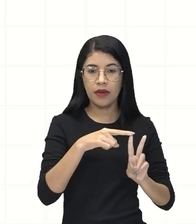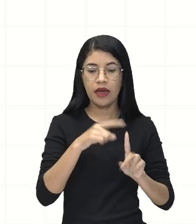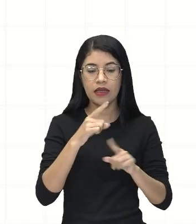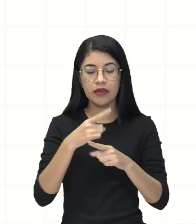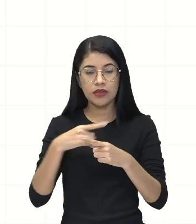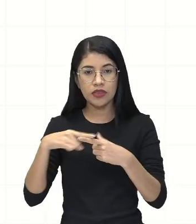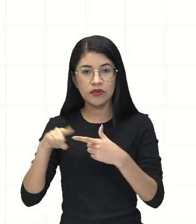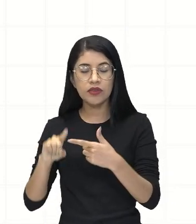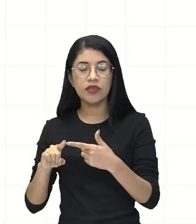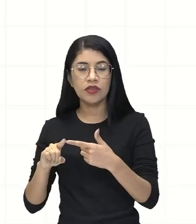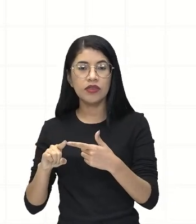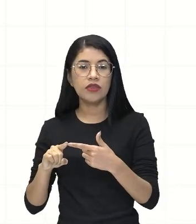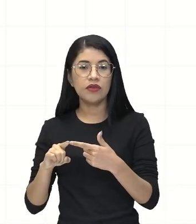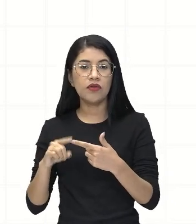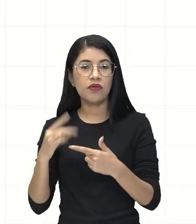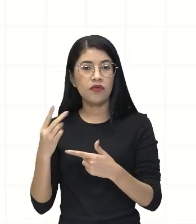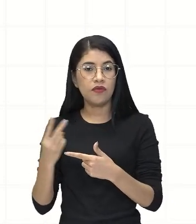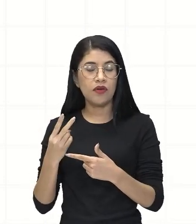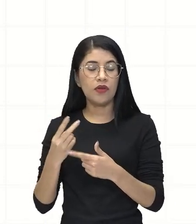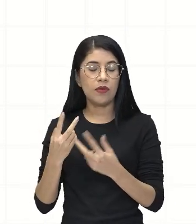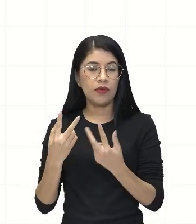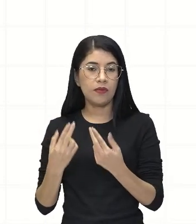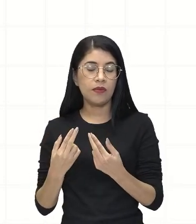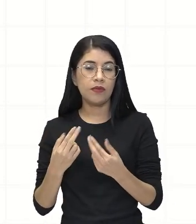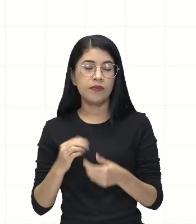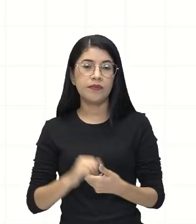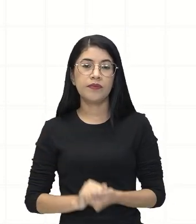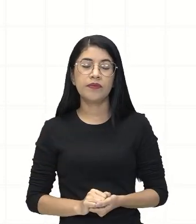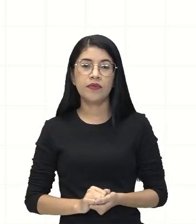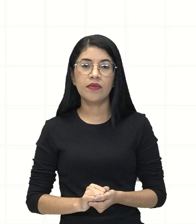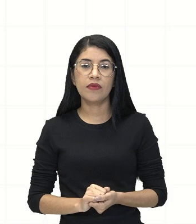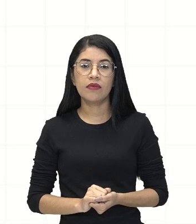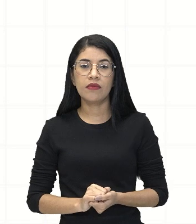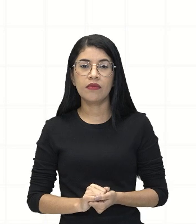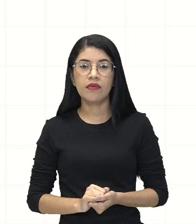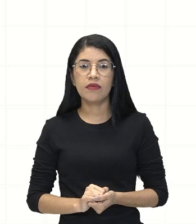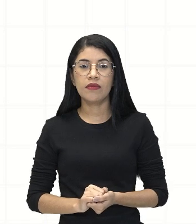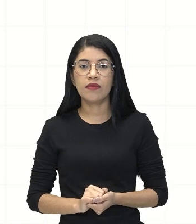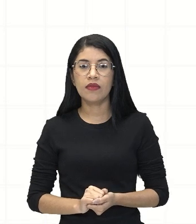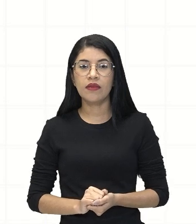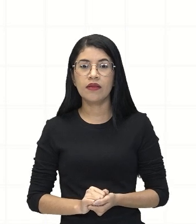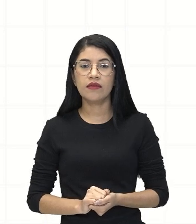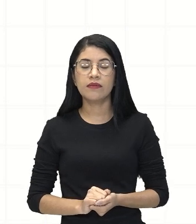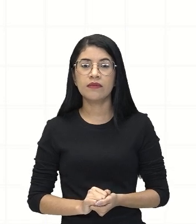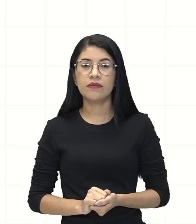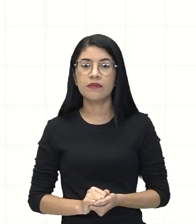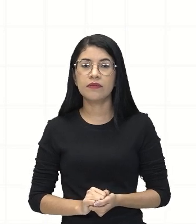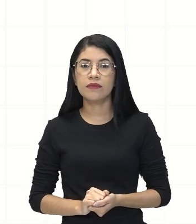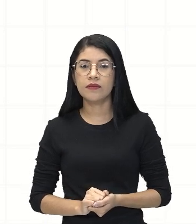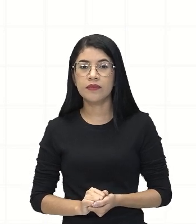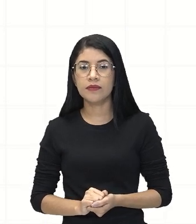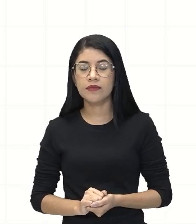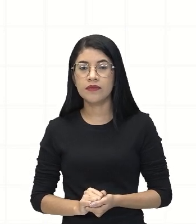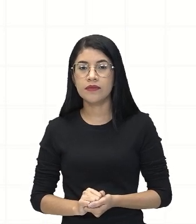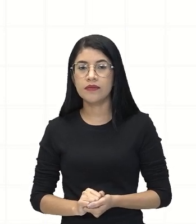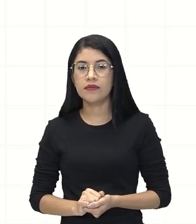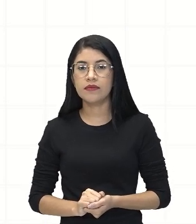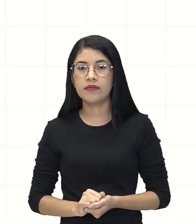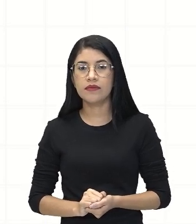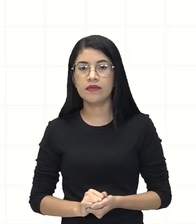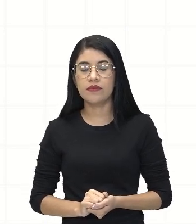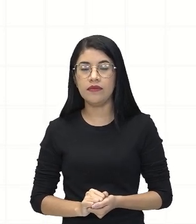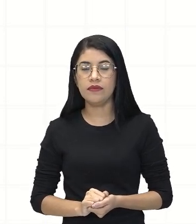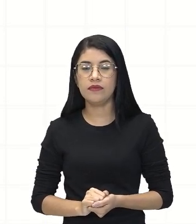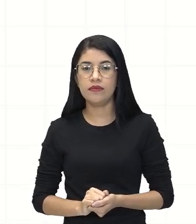valor, tanto o índice quanto o expoente, esse radical se mantém,